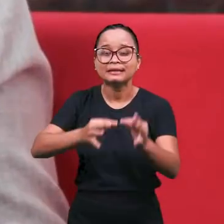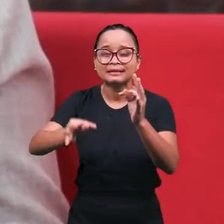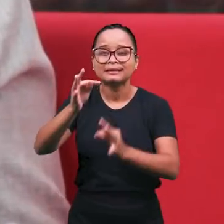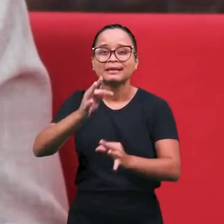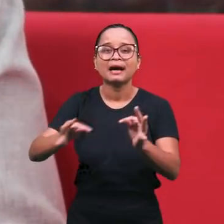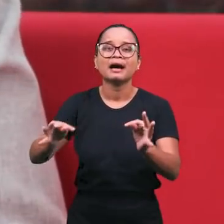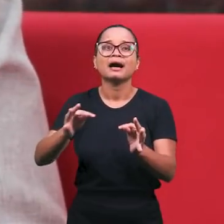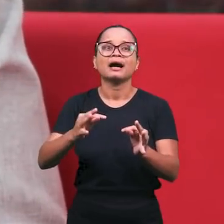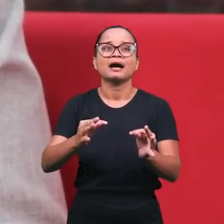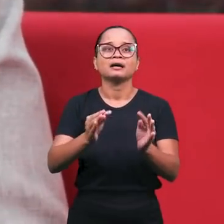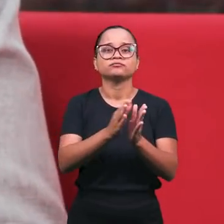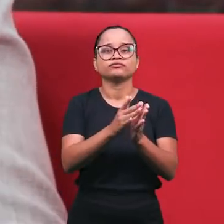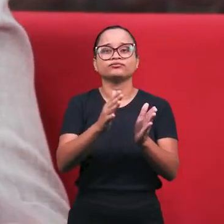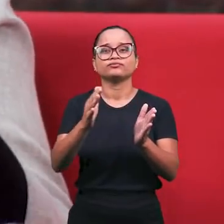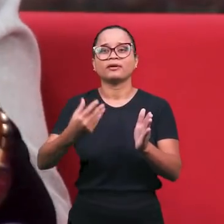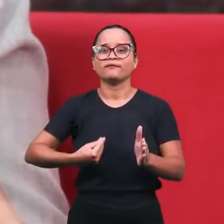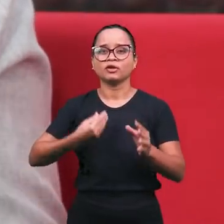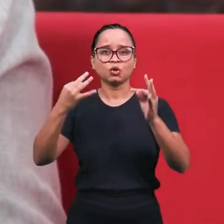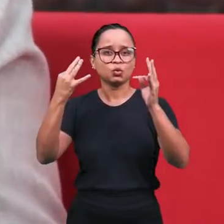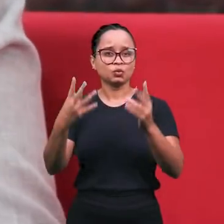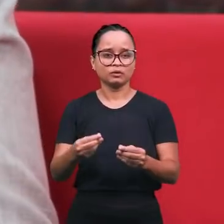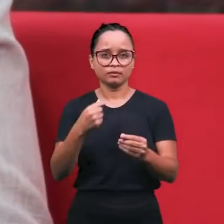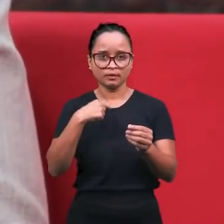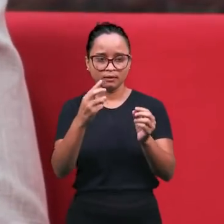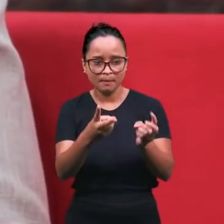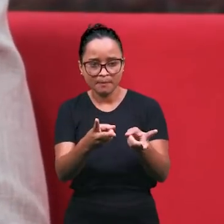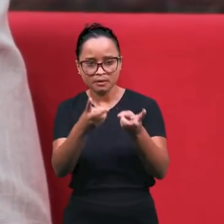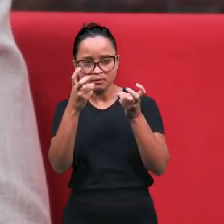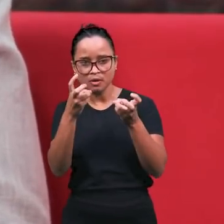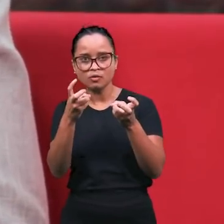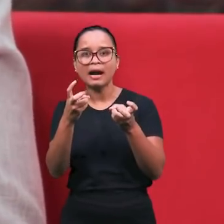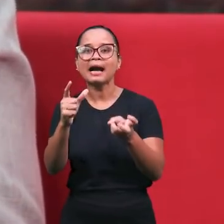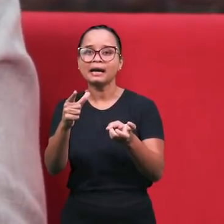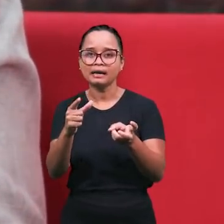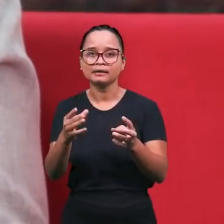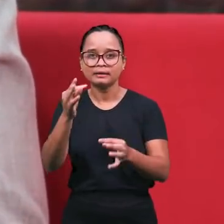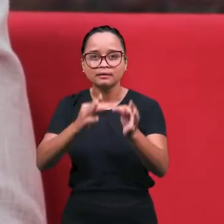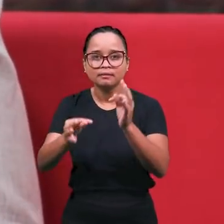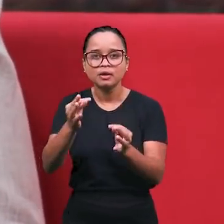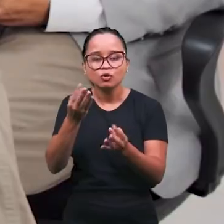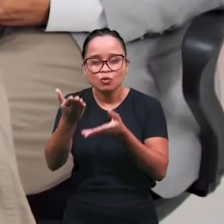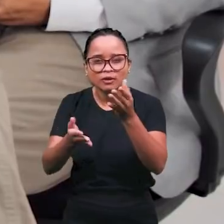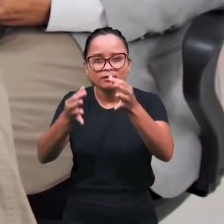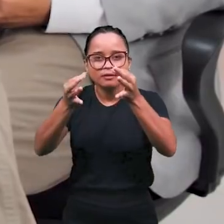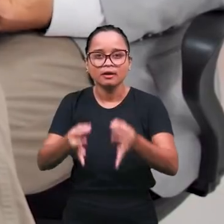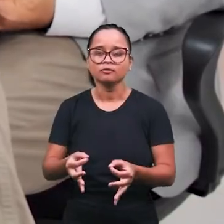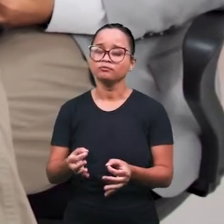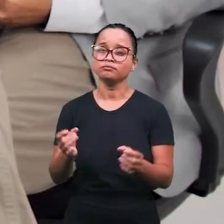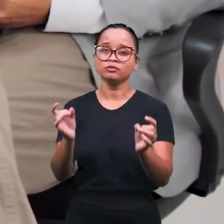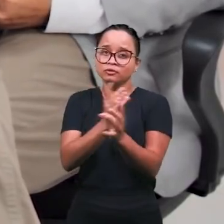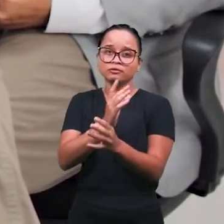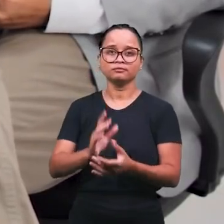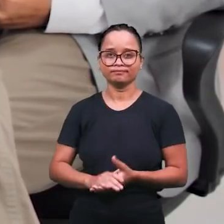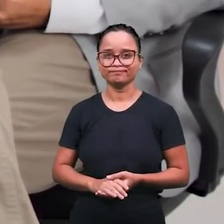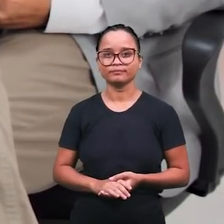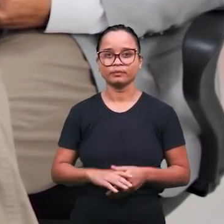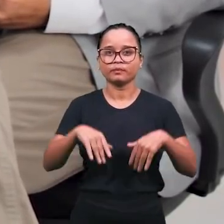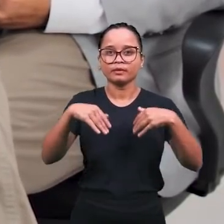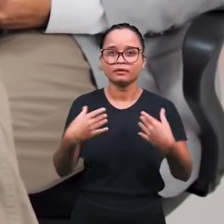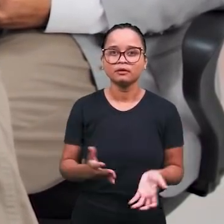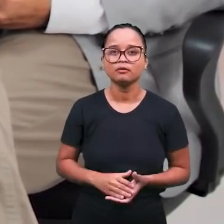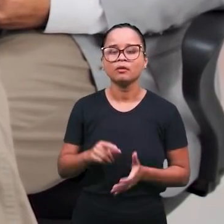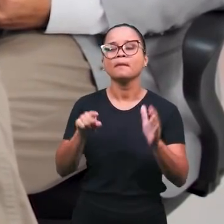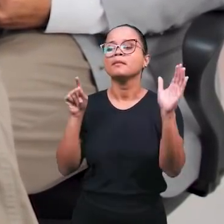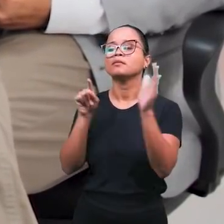para o resto da vida. A partir do momento que você identificou a causa e tratou adequadamente, tem jeito. Eu vou fazer uma pergunta aqui.